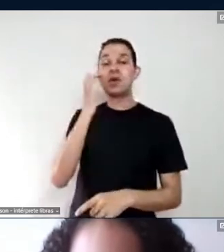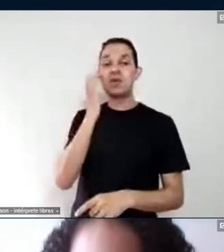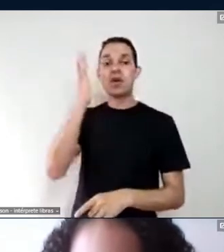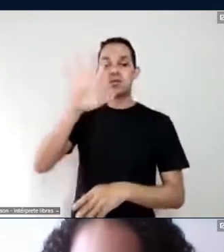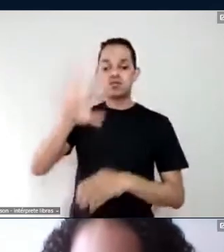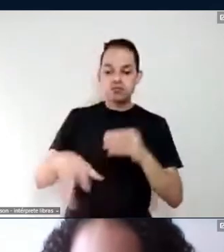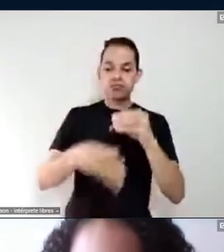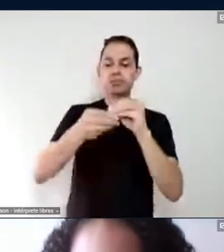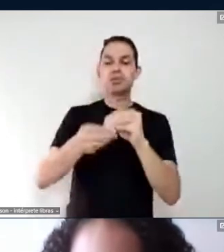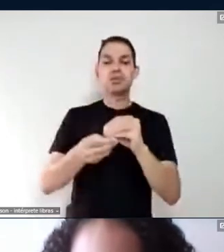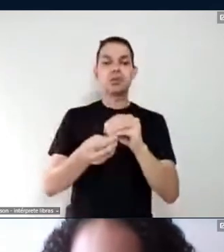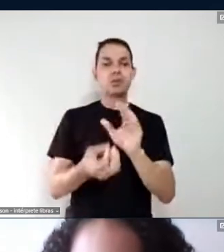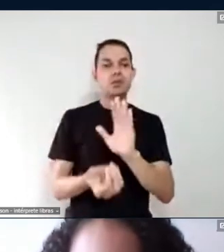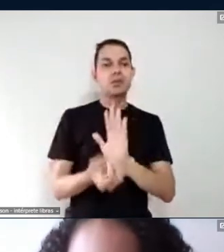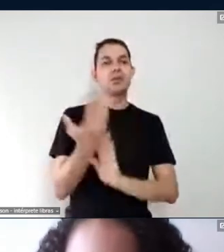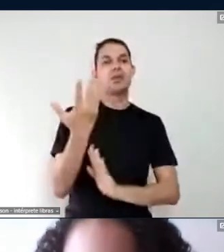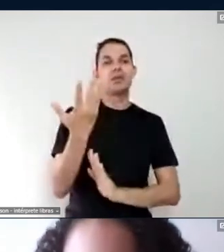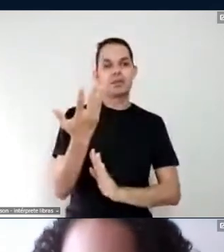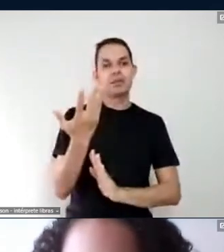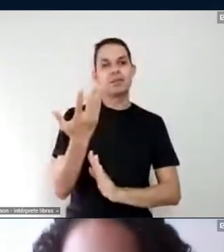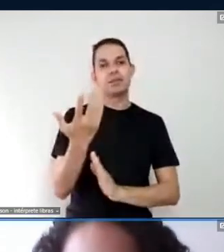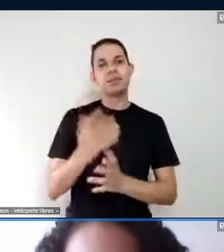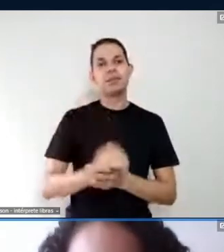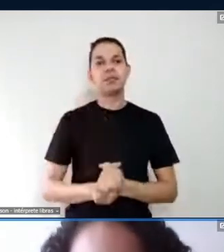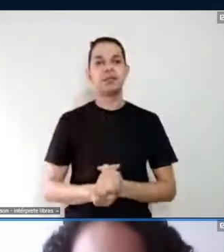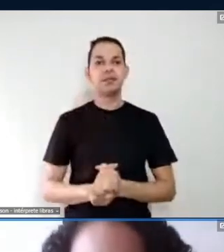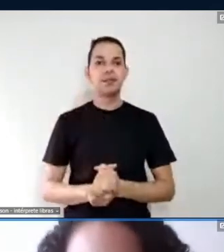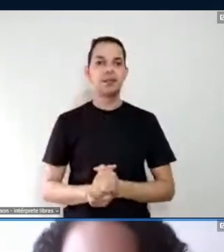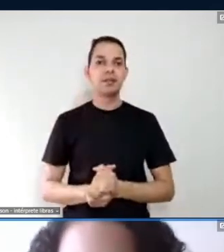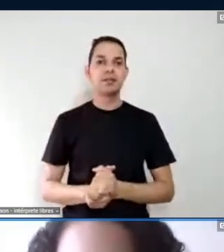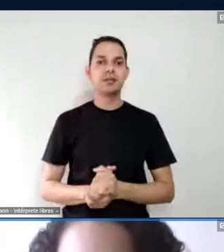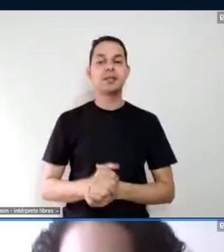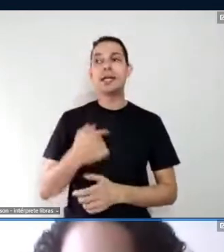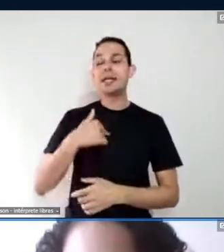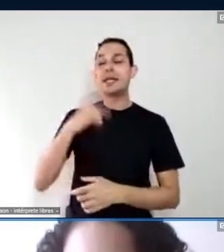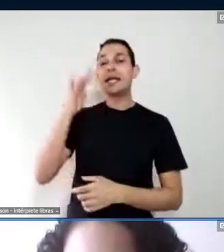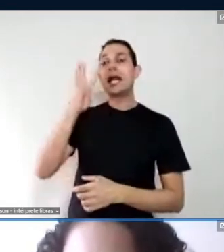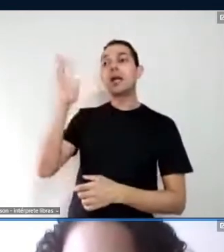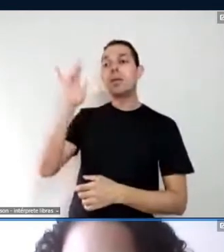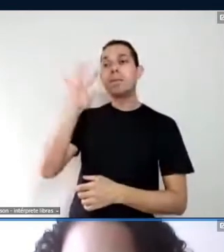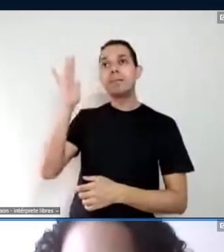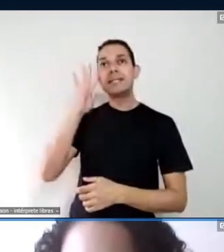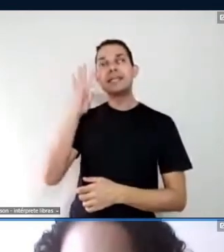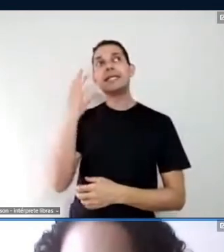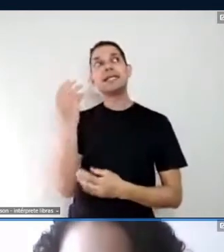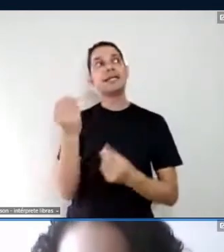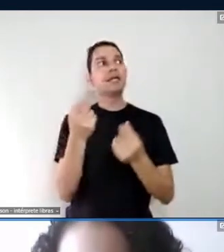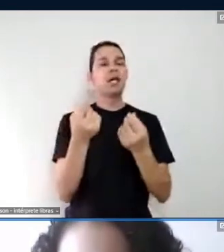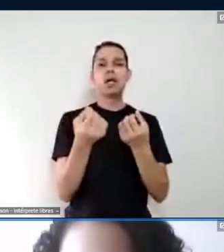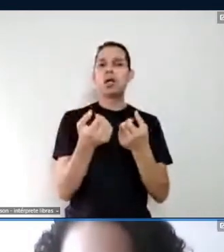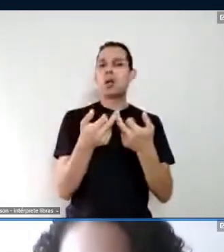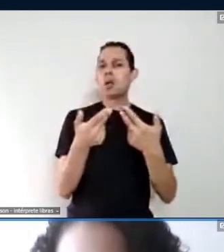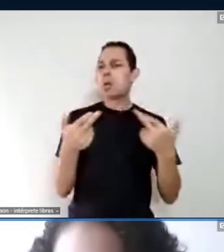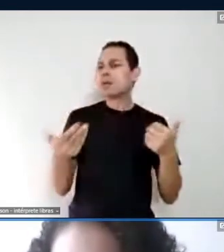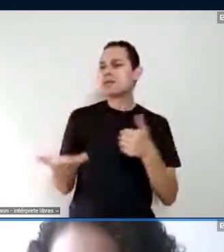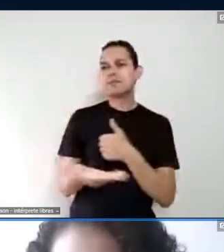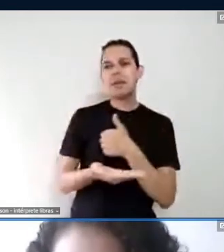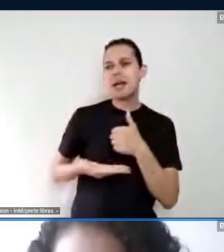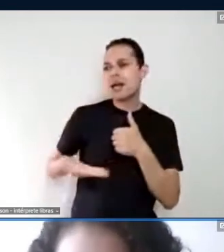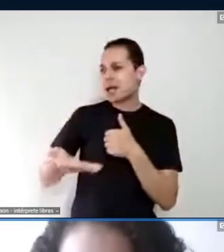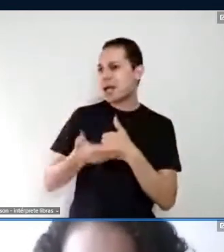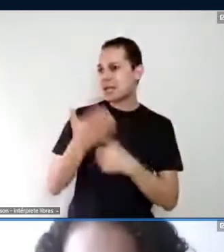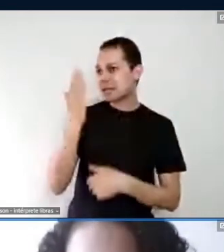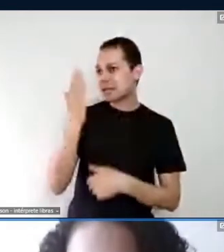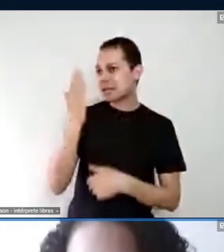do que a medição de audiência. Eu pensei num primeiro momento em coisas bem mais básicas, sabe,